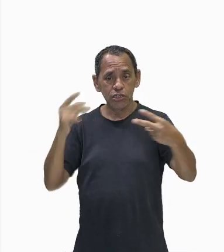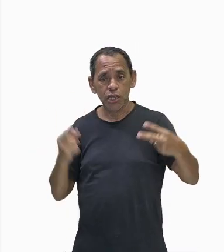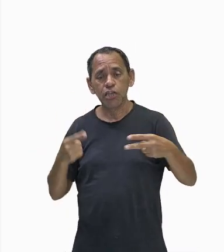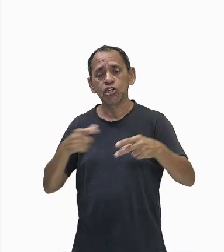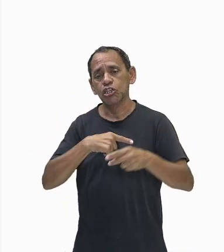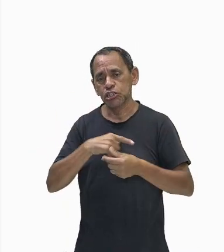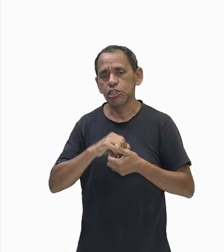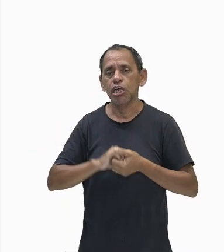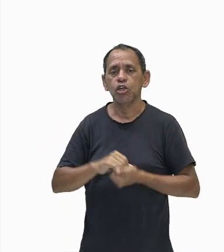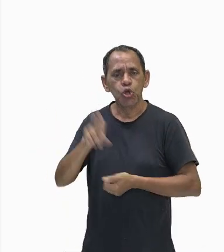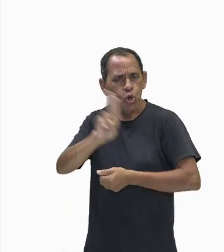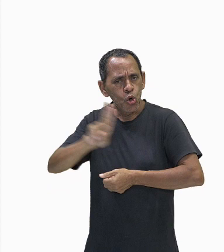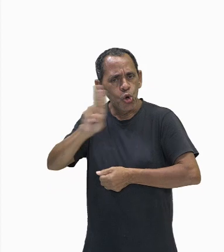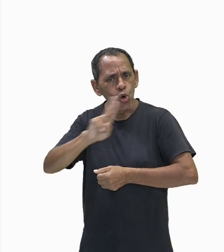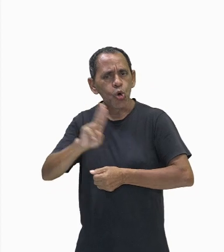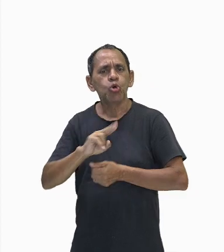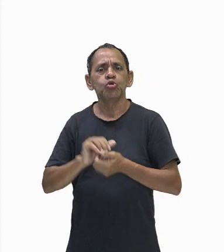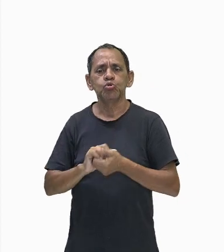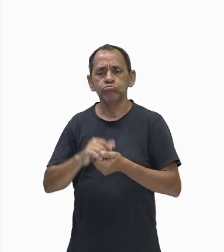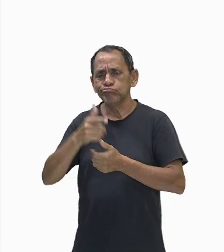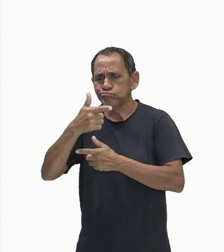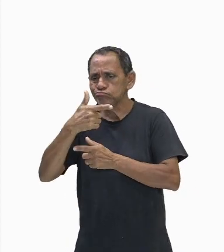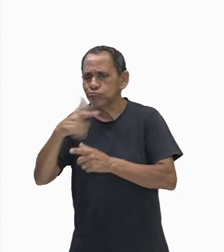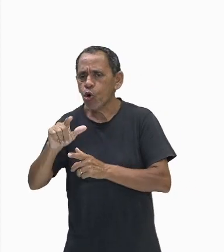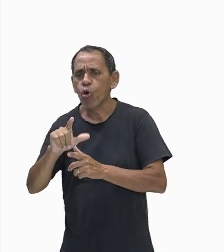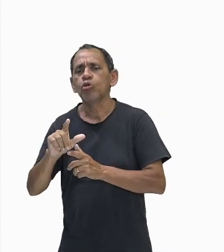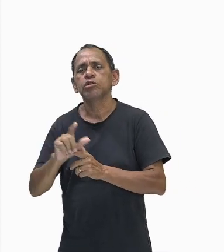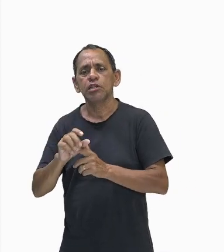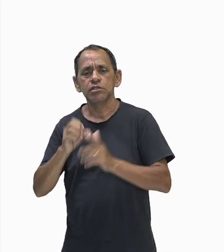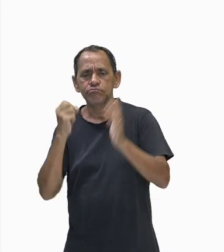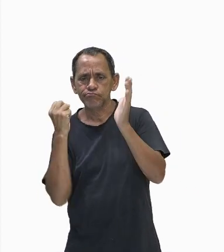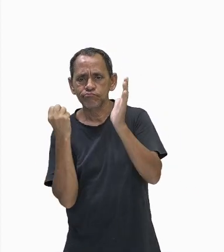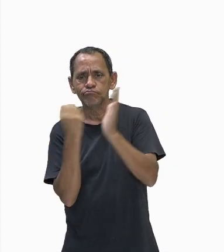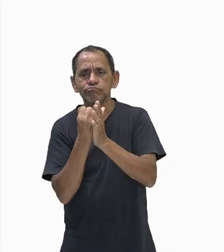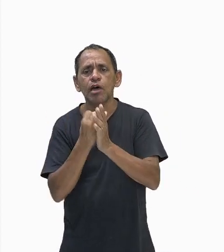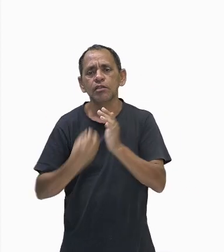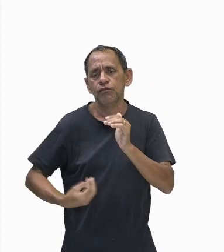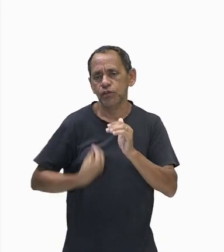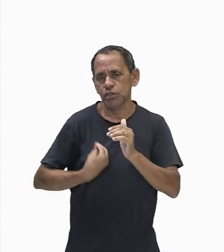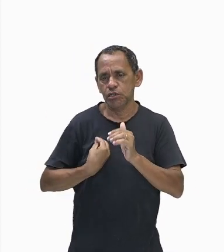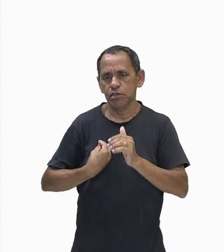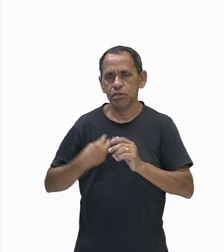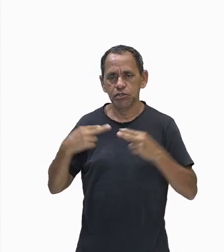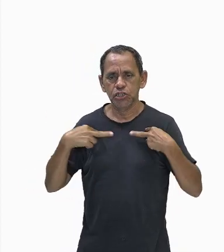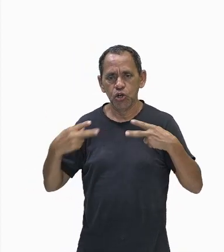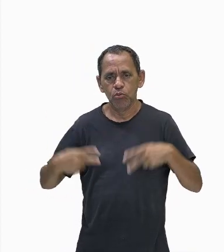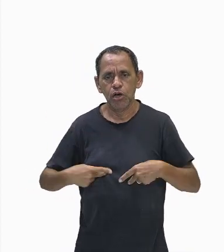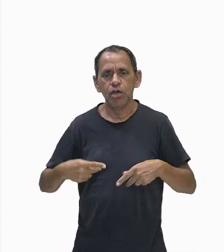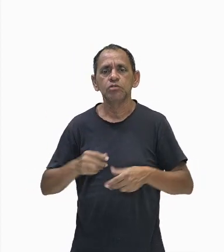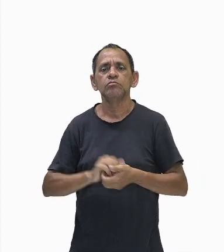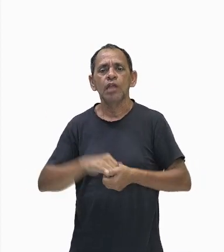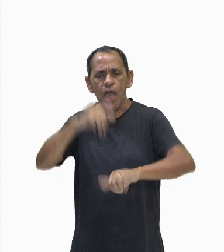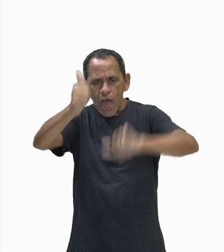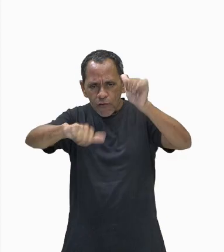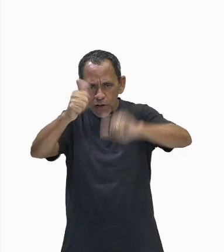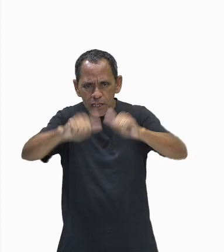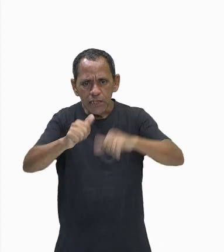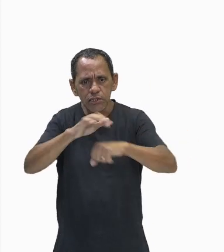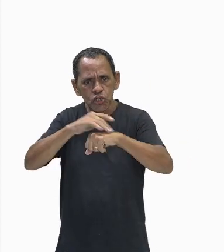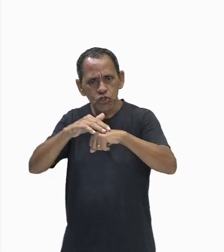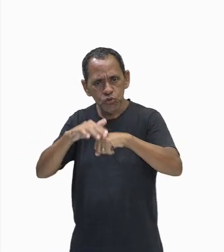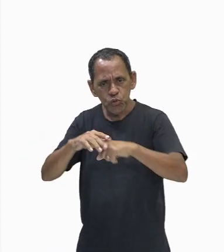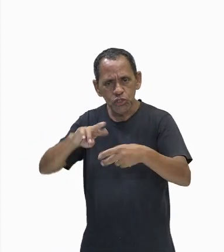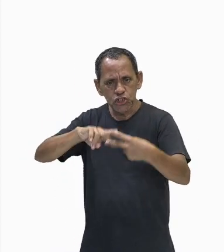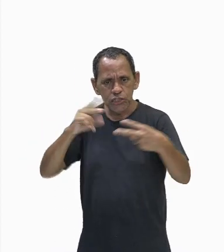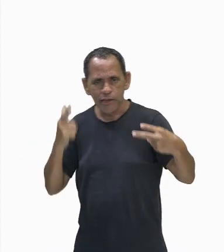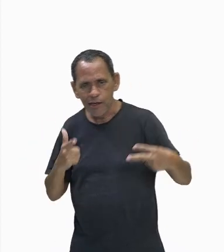aplicações em outros aspectos que impactam a vida humana, como diagnóstico de doenças genéticas e terapias